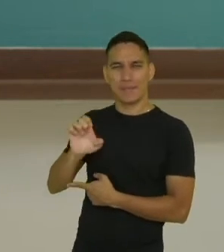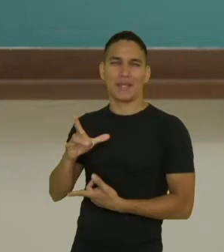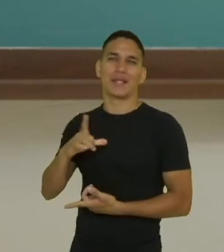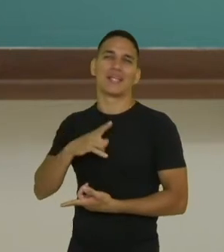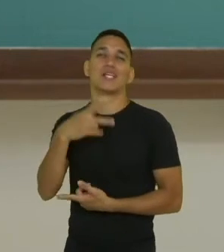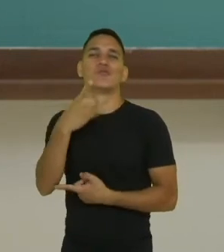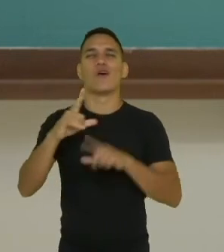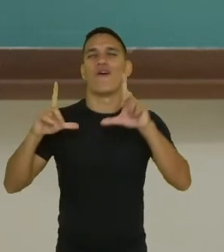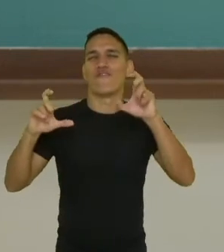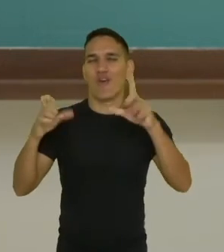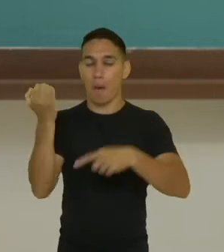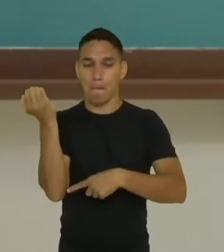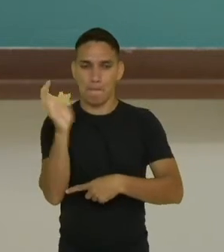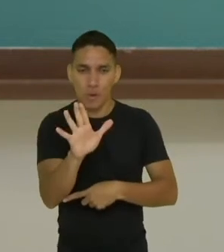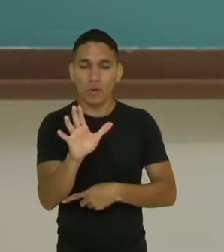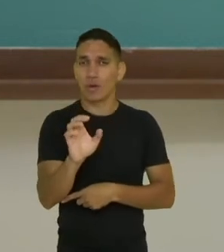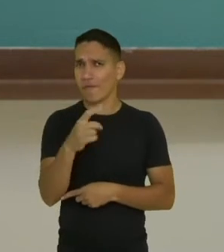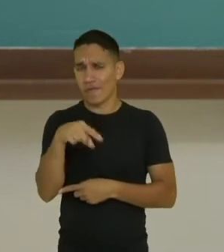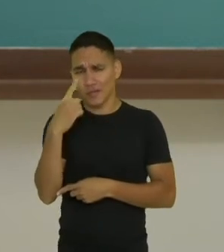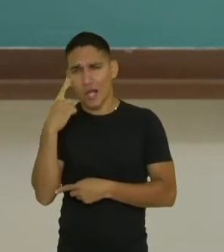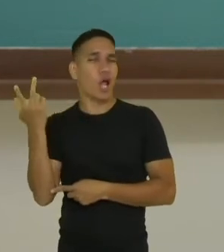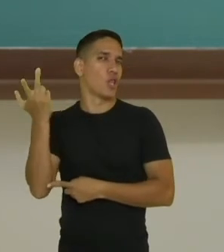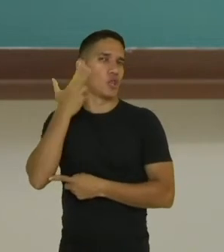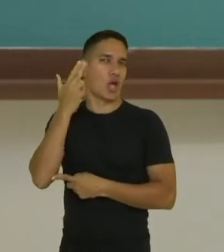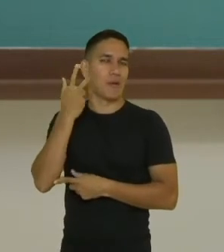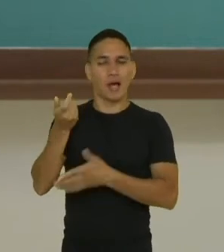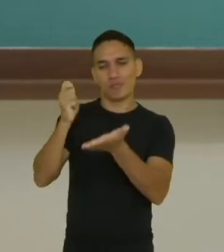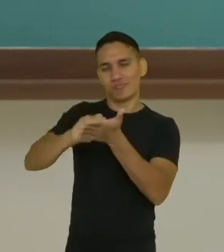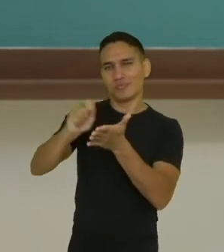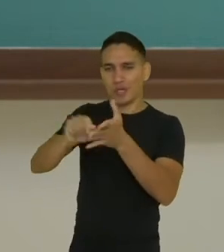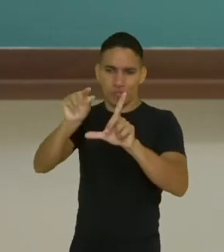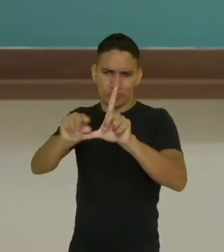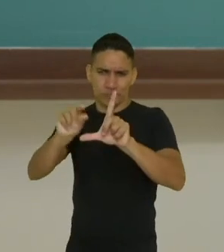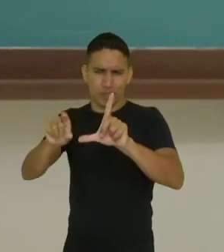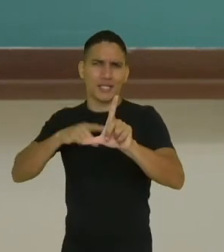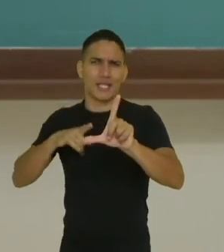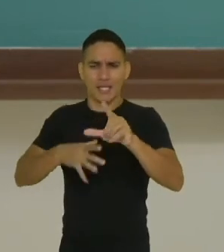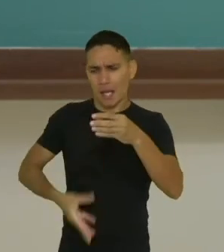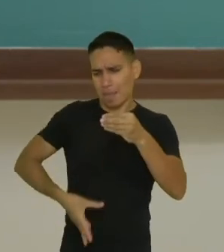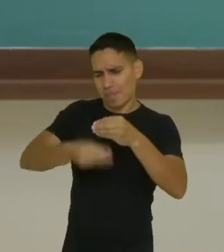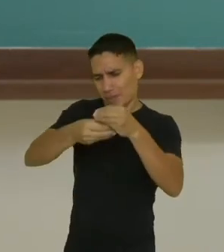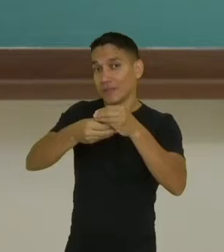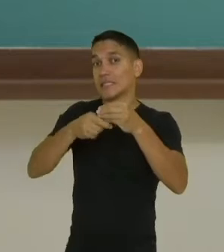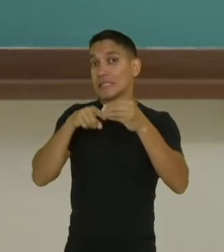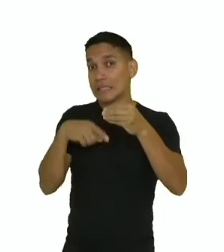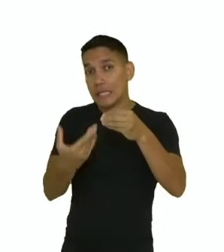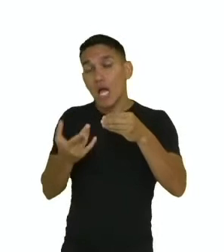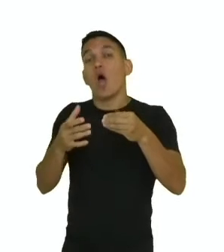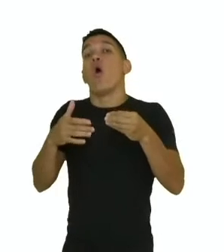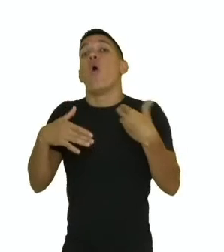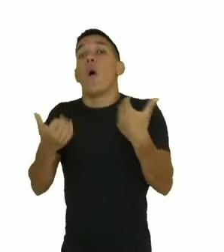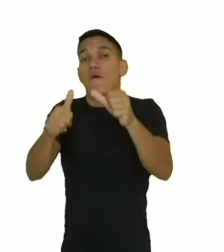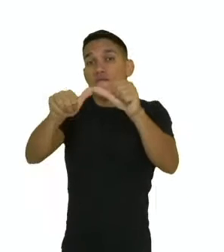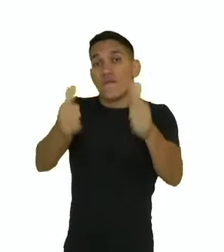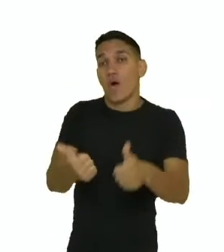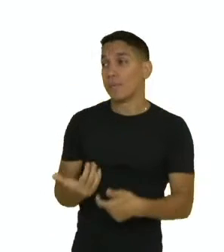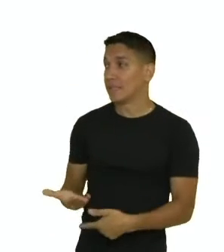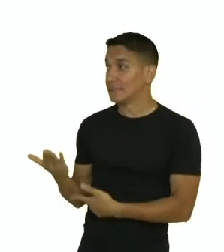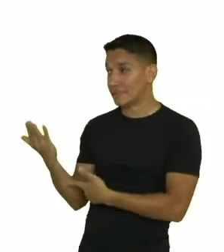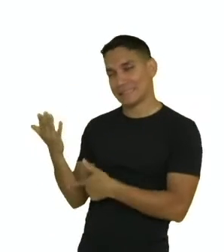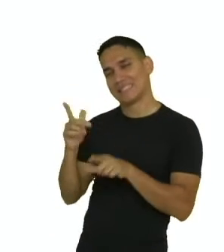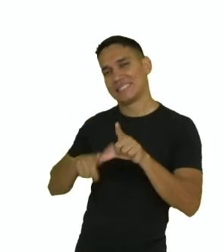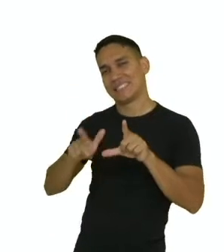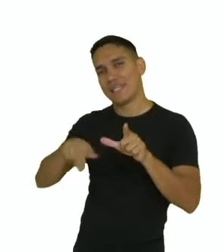sua foto, você geralmente faz alguma anotação, escreve algum comentário, alguma coisa, e aí qual destas